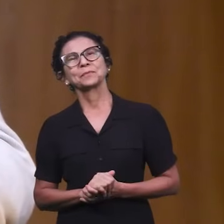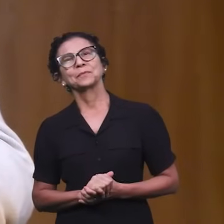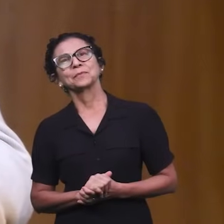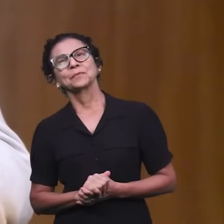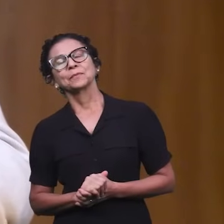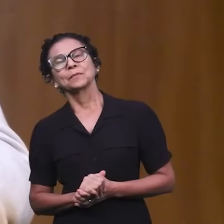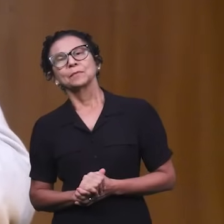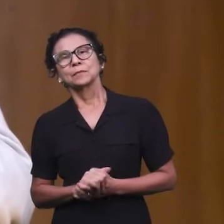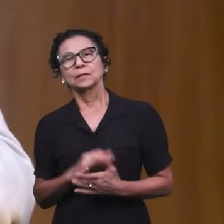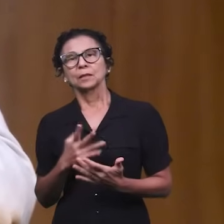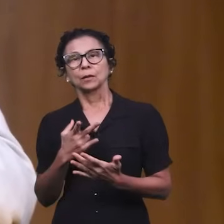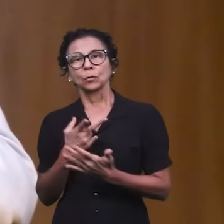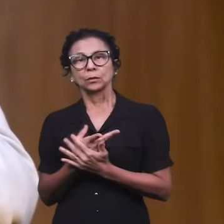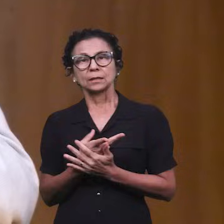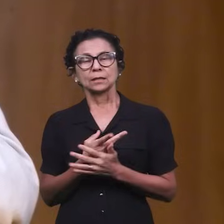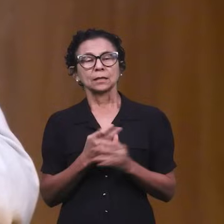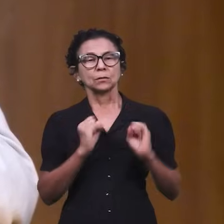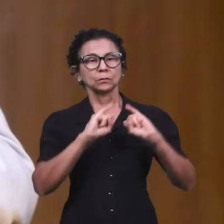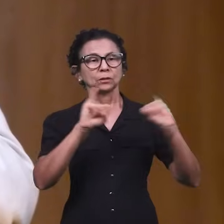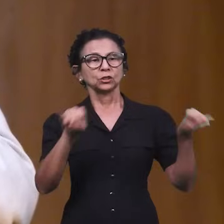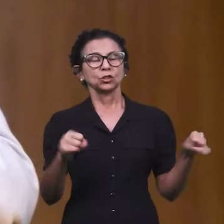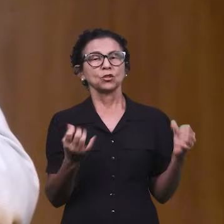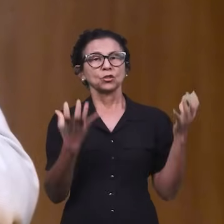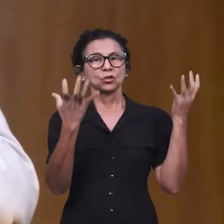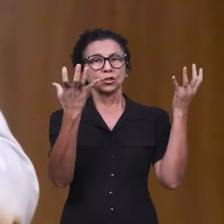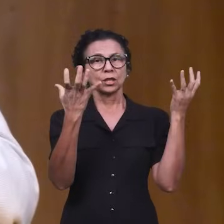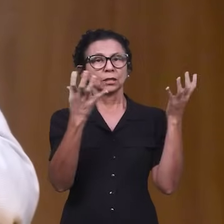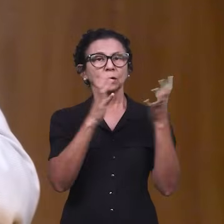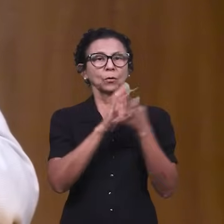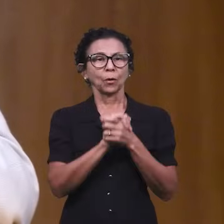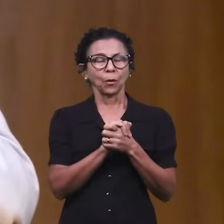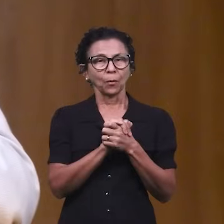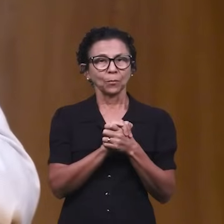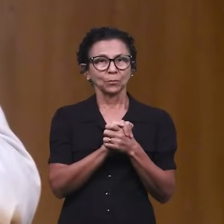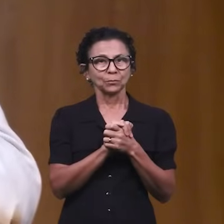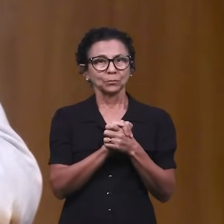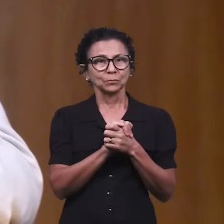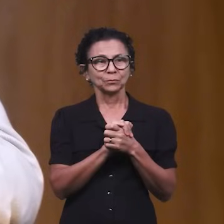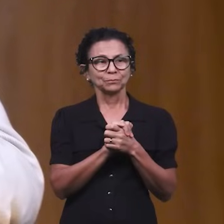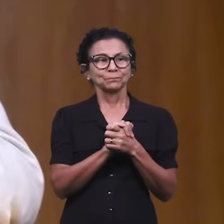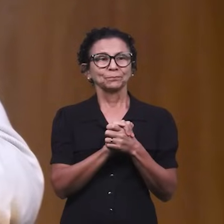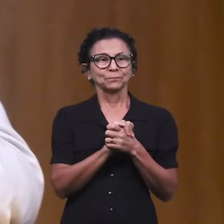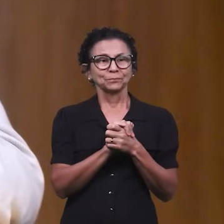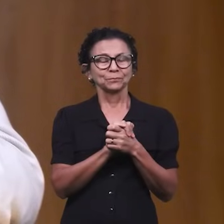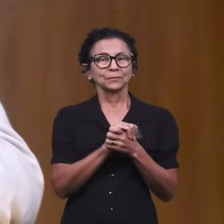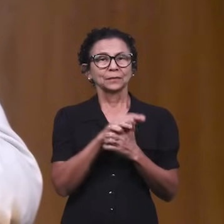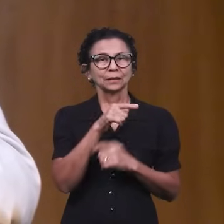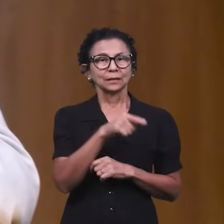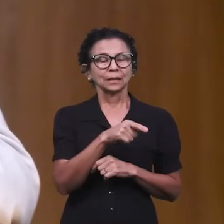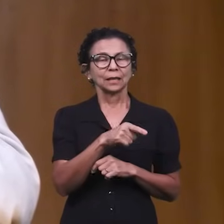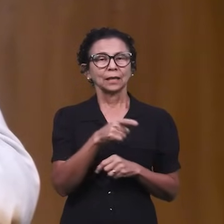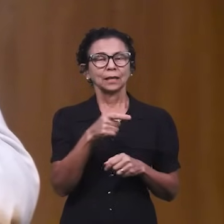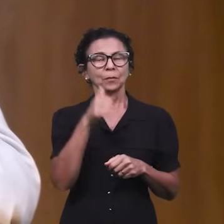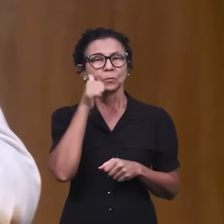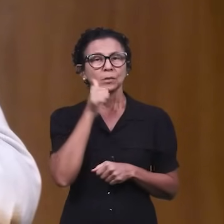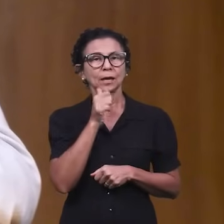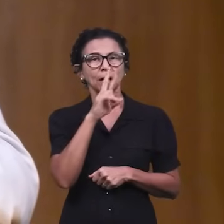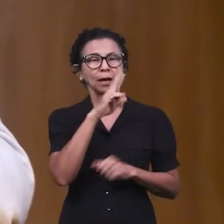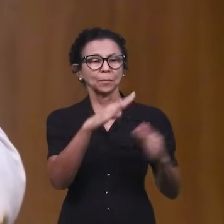em Jericó, essa mensagem bateu na porta da casa de Raabe. Ela